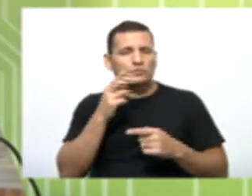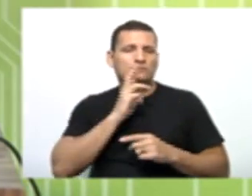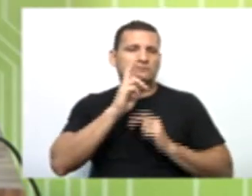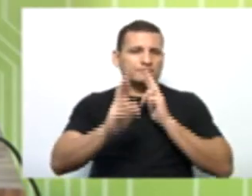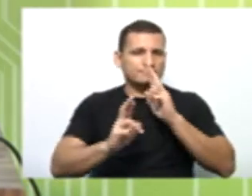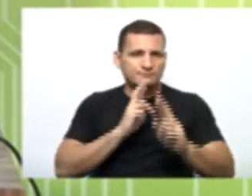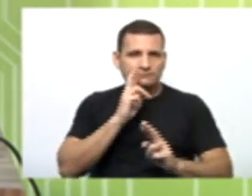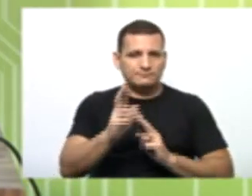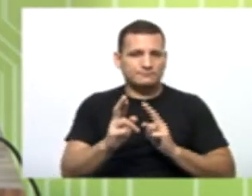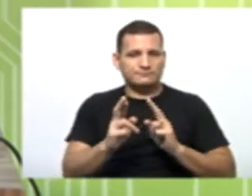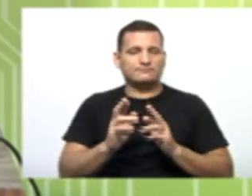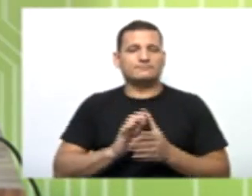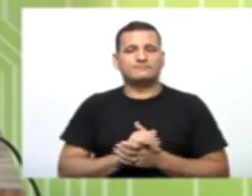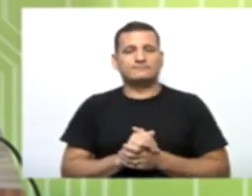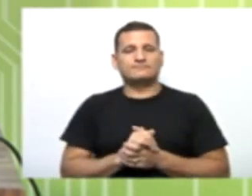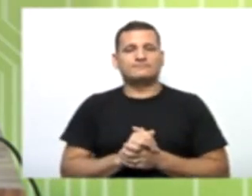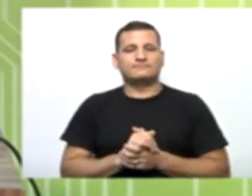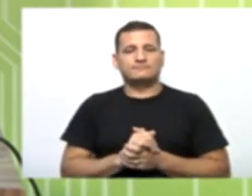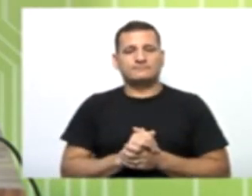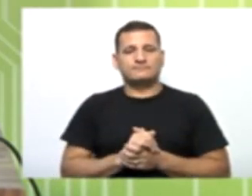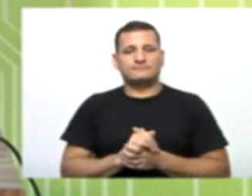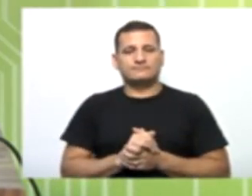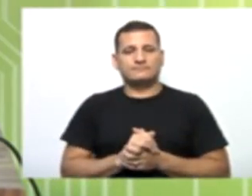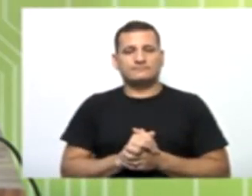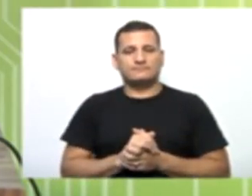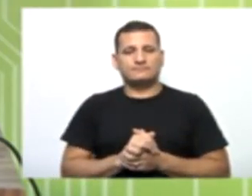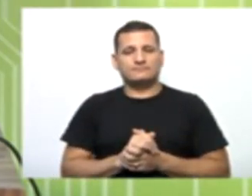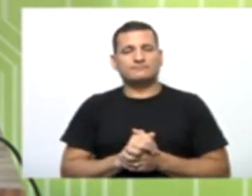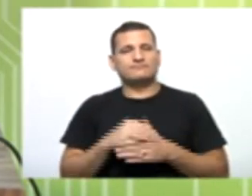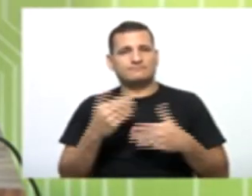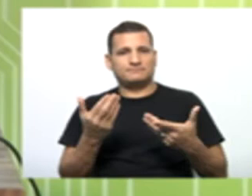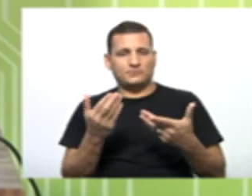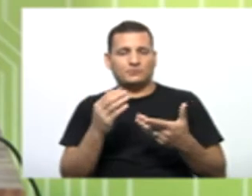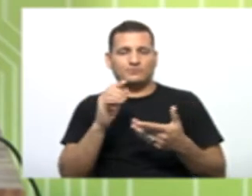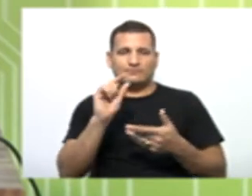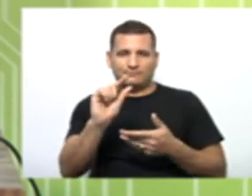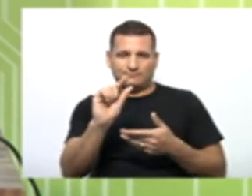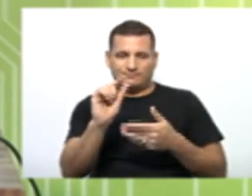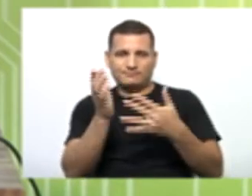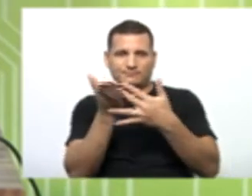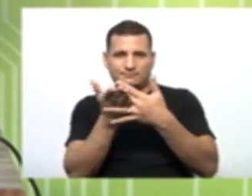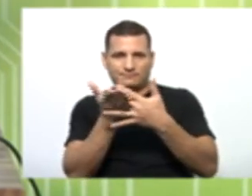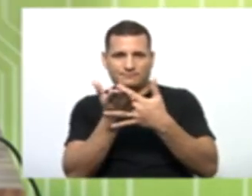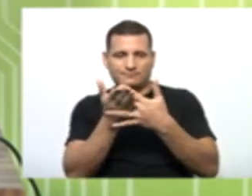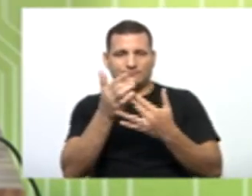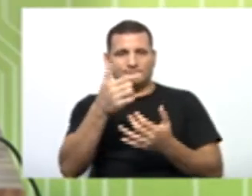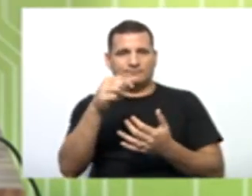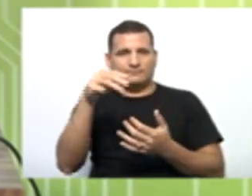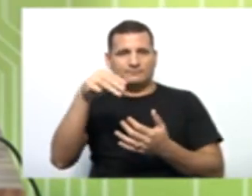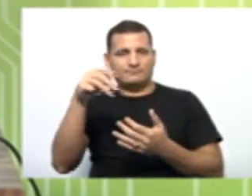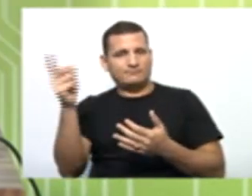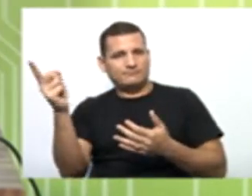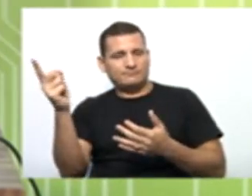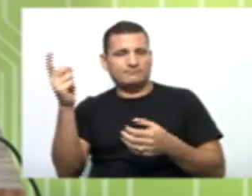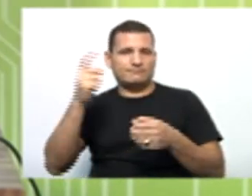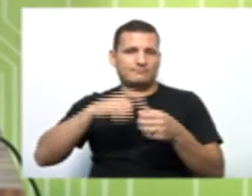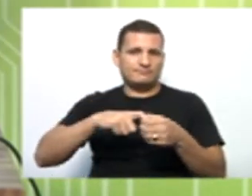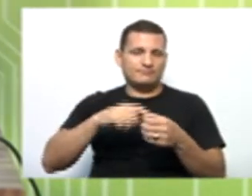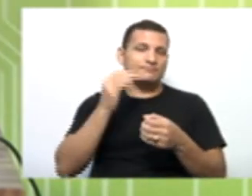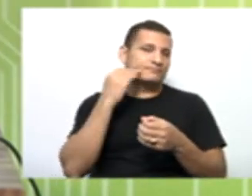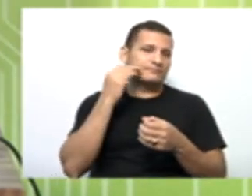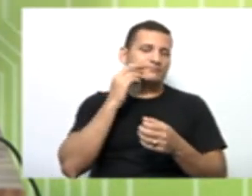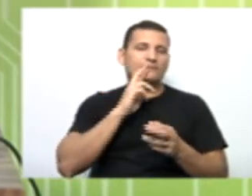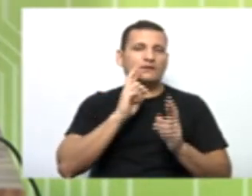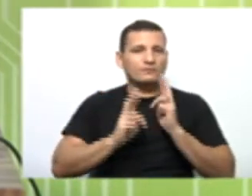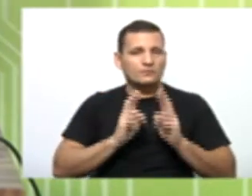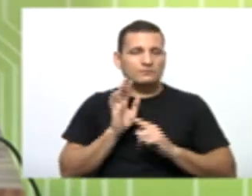que surgirão em decorrência dessa atividade. Então, até logo, daqui 20 minutos voltaremos, né, para tentar